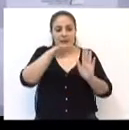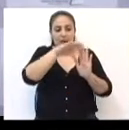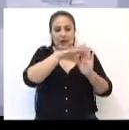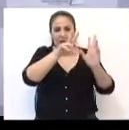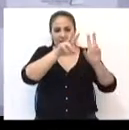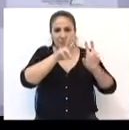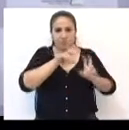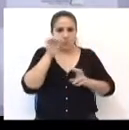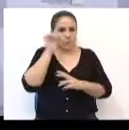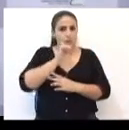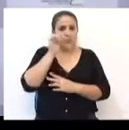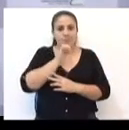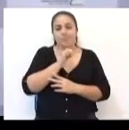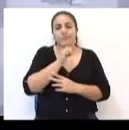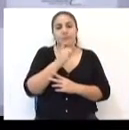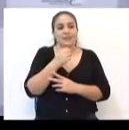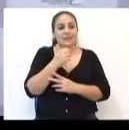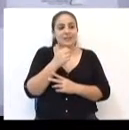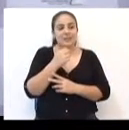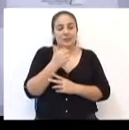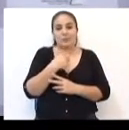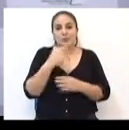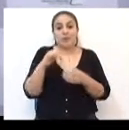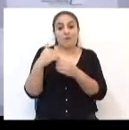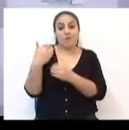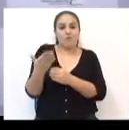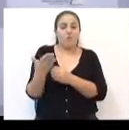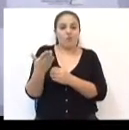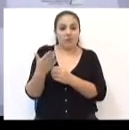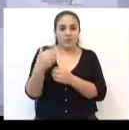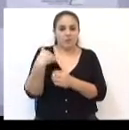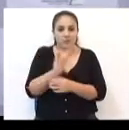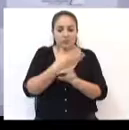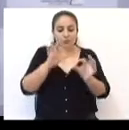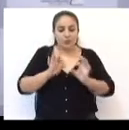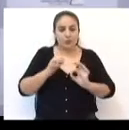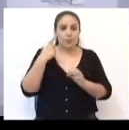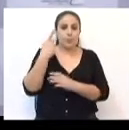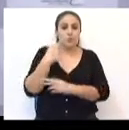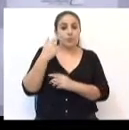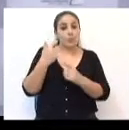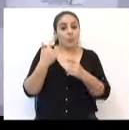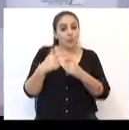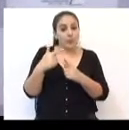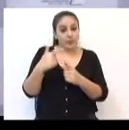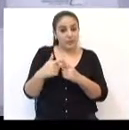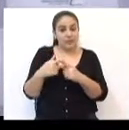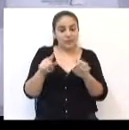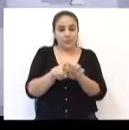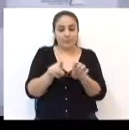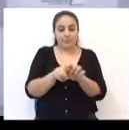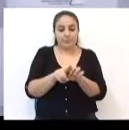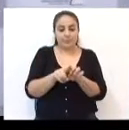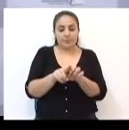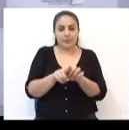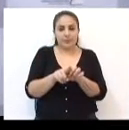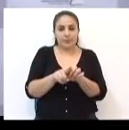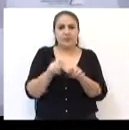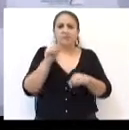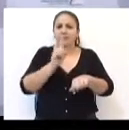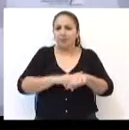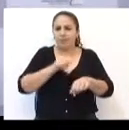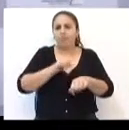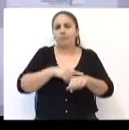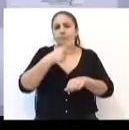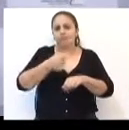mulher, ela não poderia ficar fora do nosso projeto político. Uma, porque também, de tempos